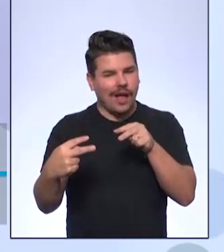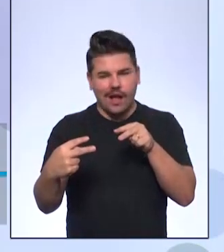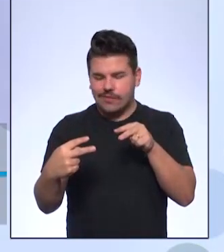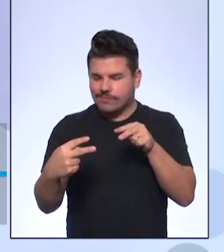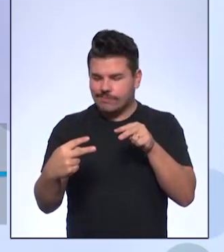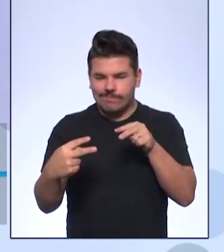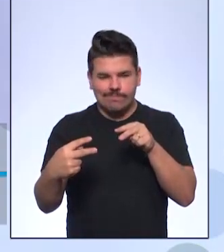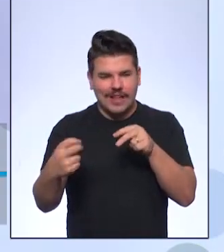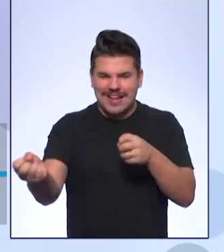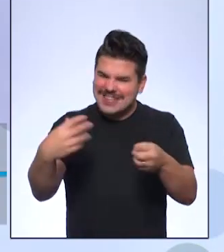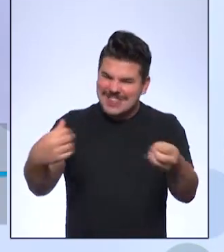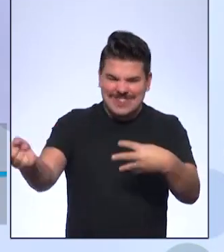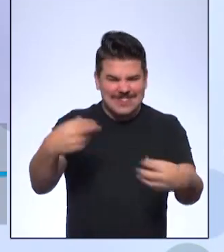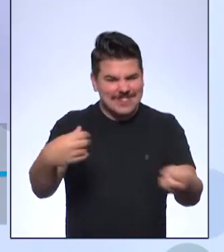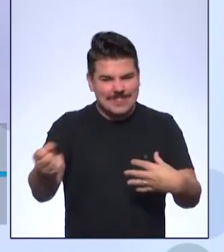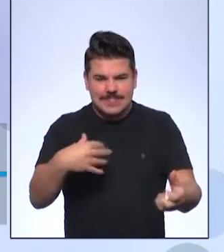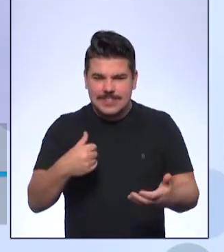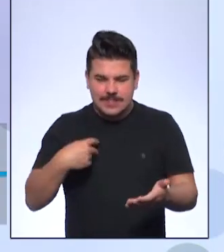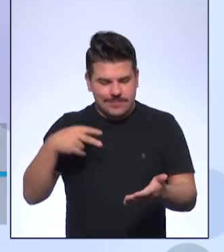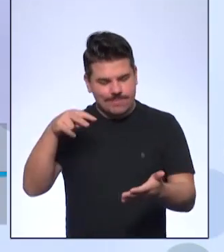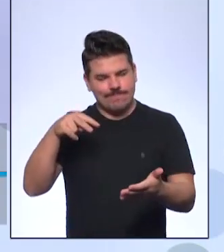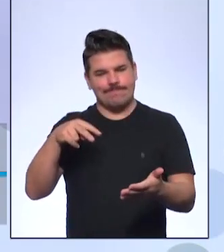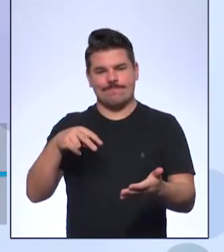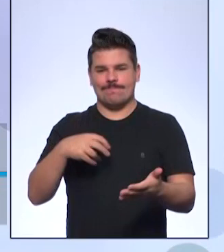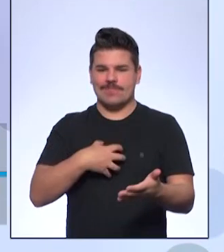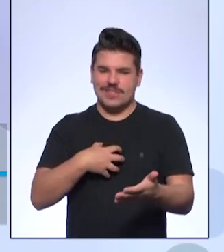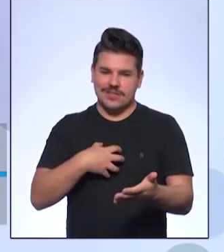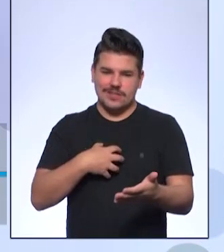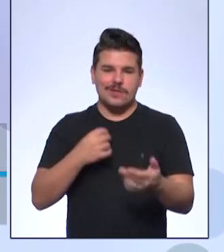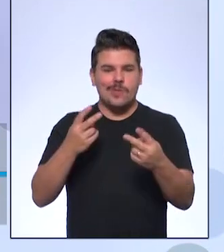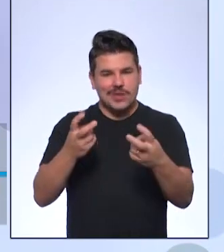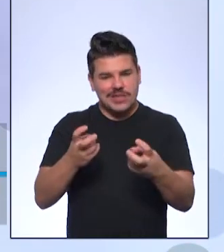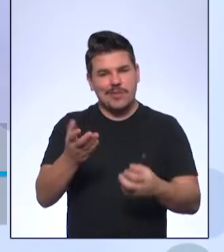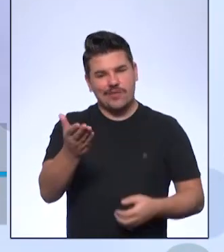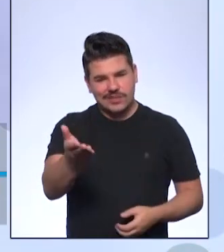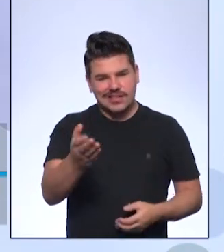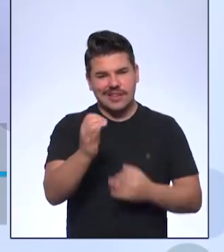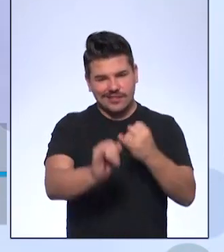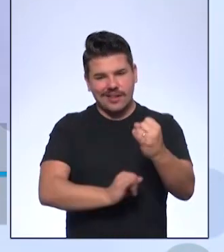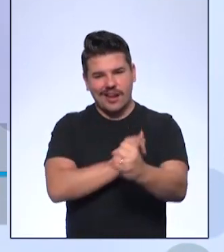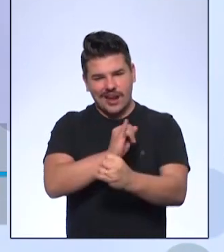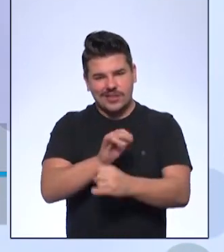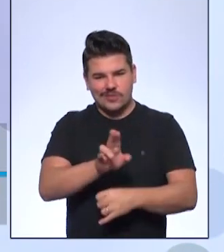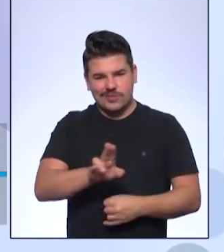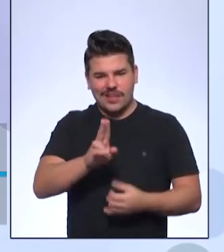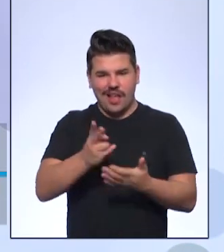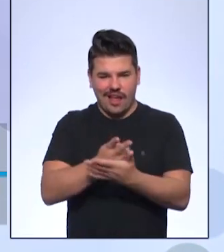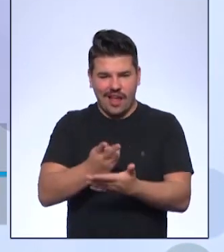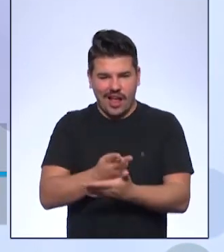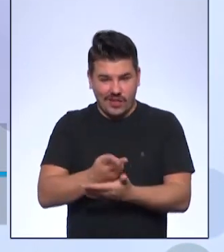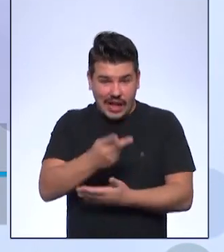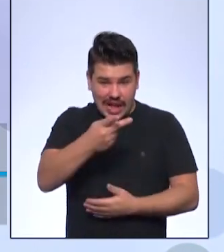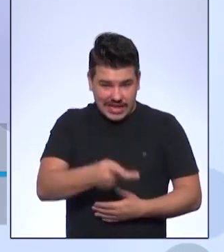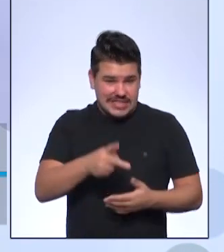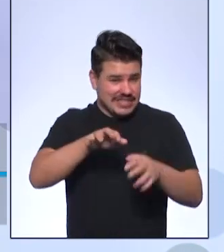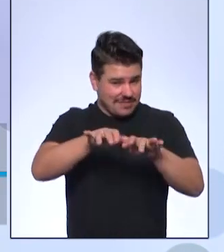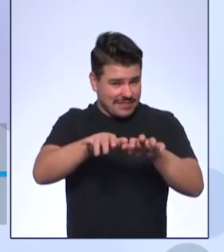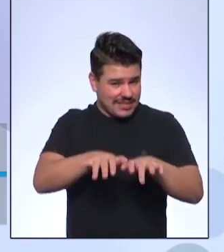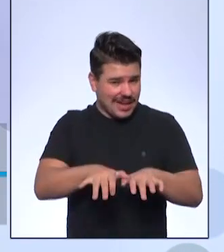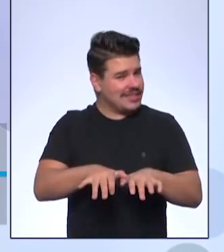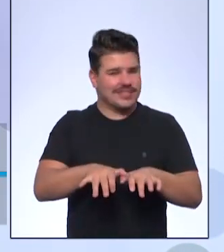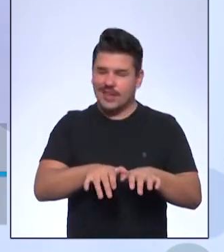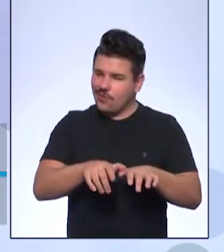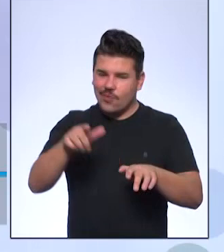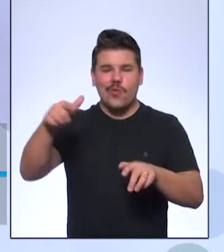proximidade. Mas é óbvio que esses tipos de uso da internet ocorrem em diversas outras plataformas. E aí é que a gente quer trazer